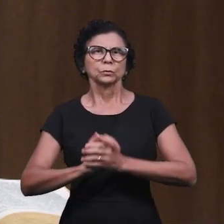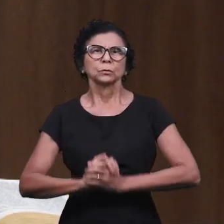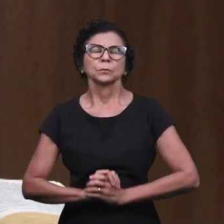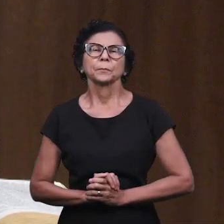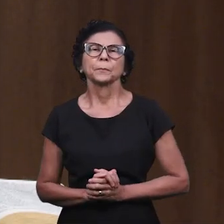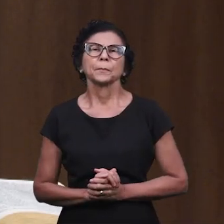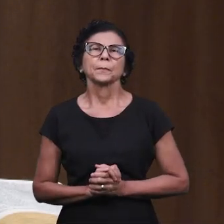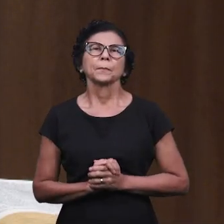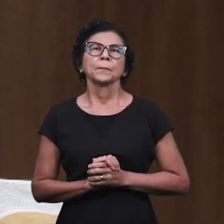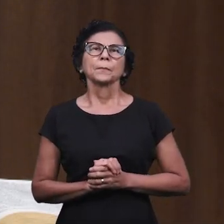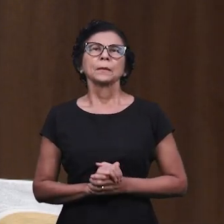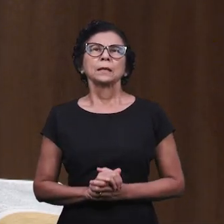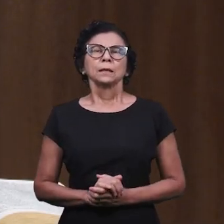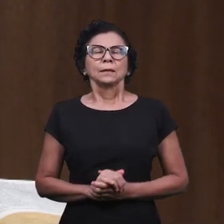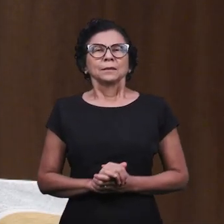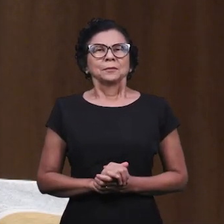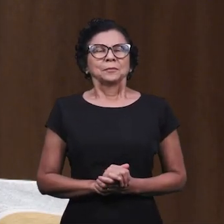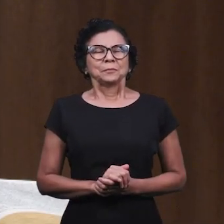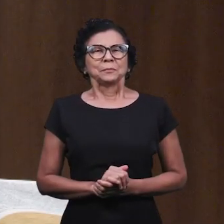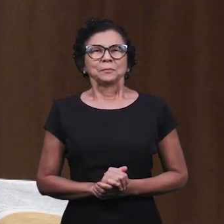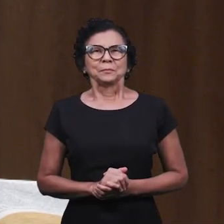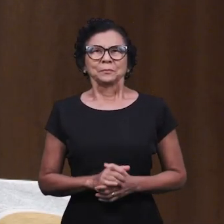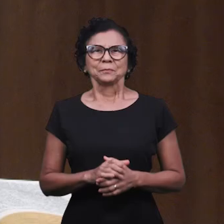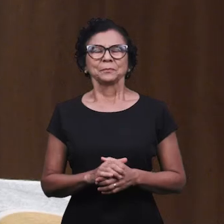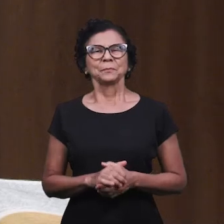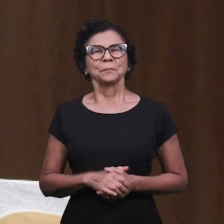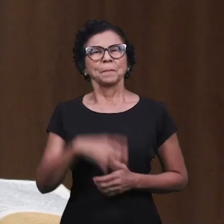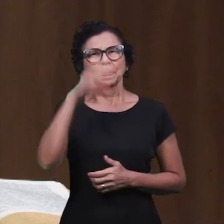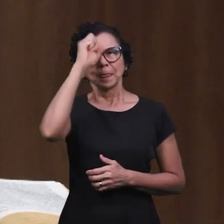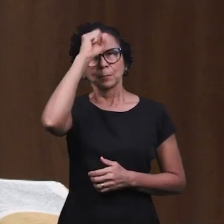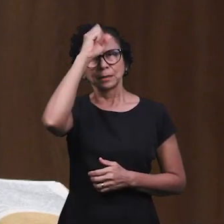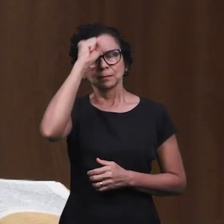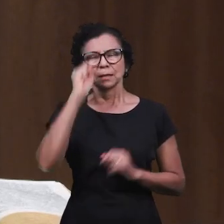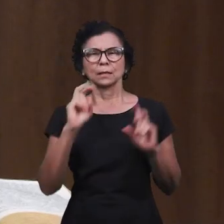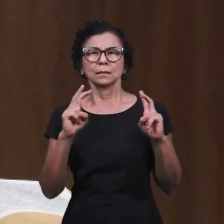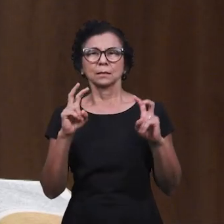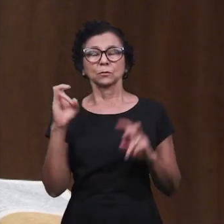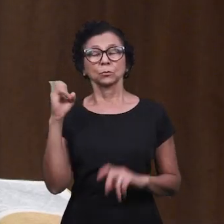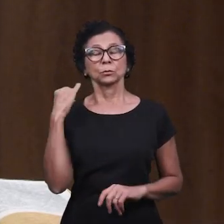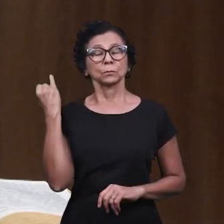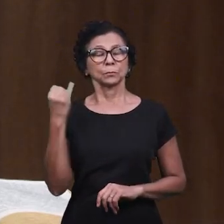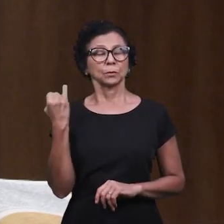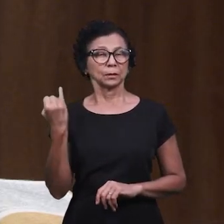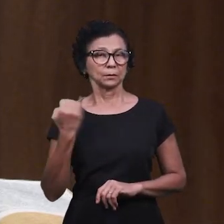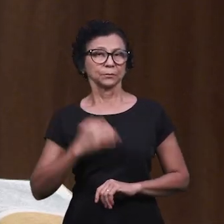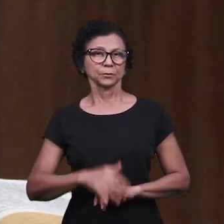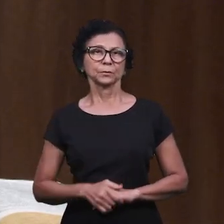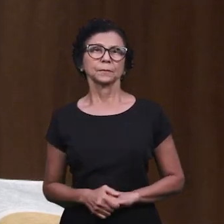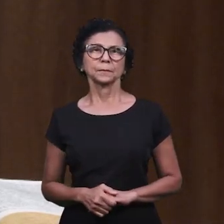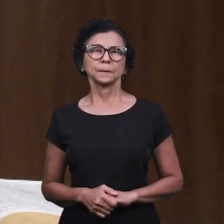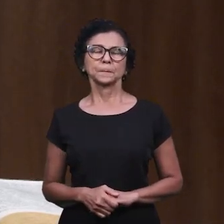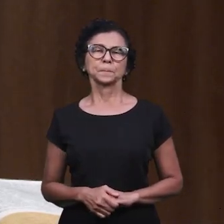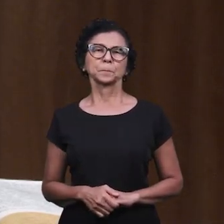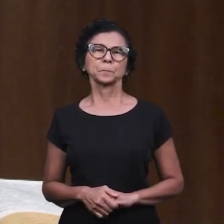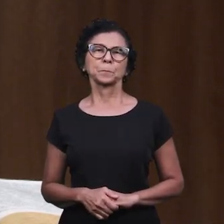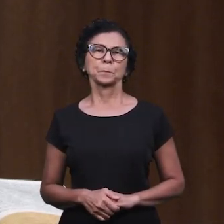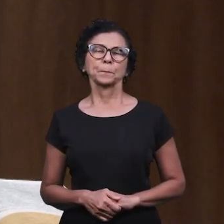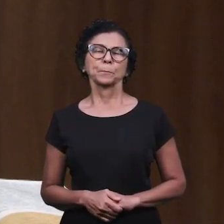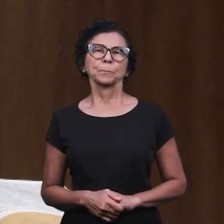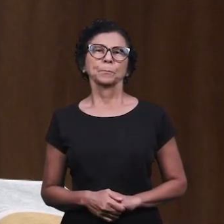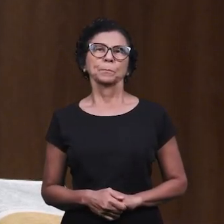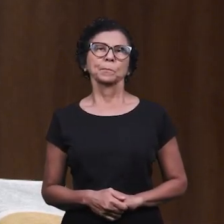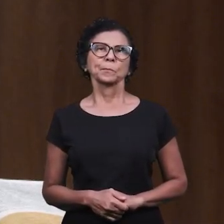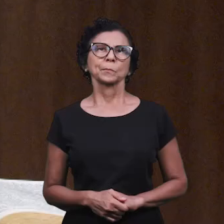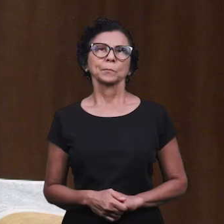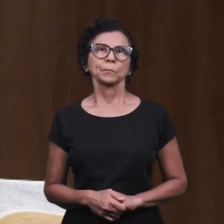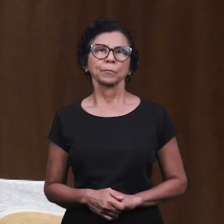de Deus, podemos aprender um pouco mais deste assunto que é tão importante para nós. Nós